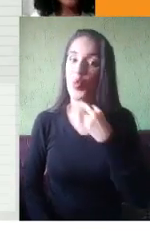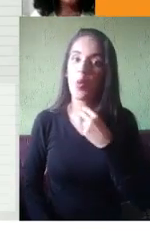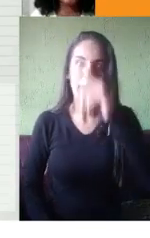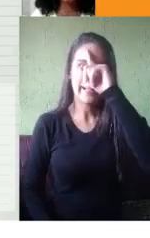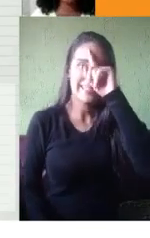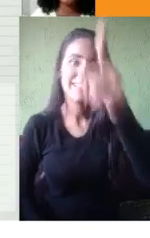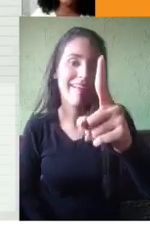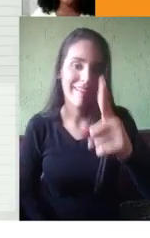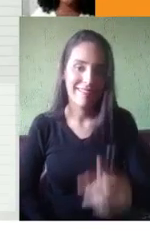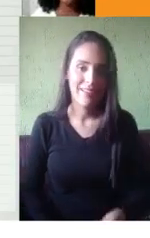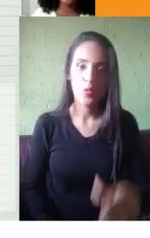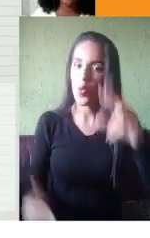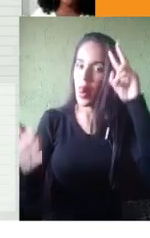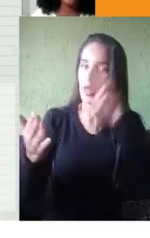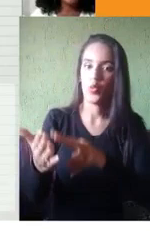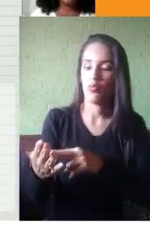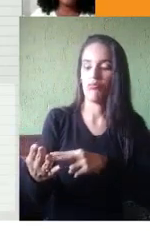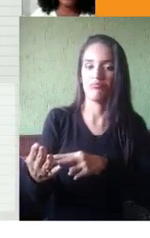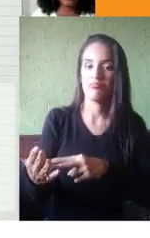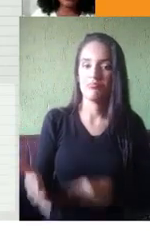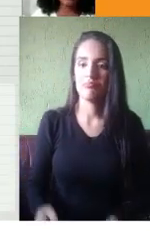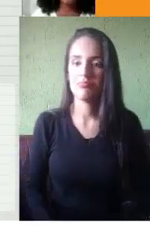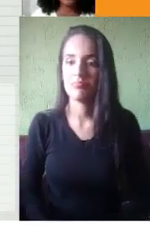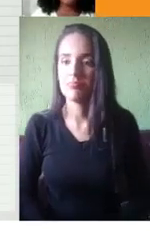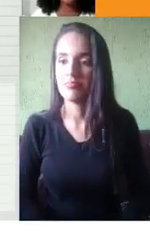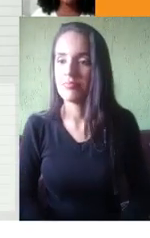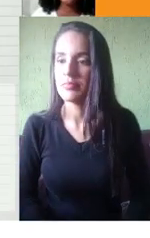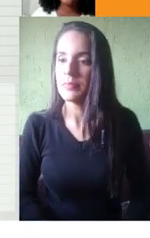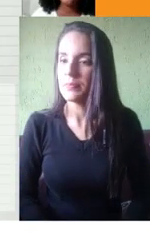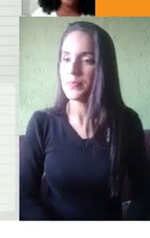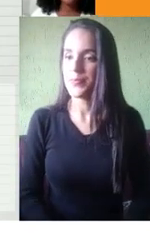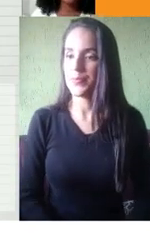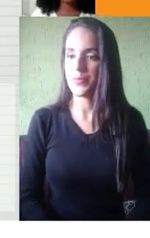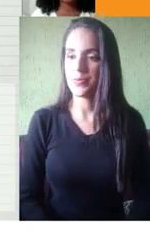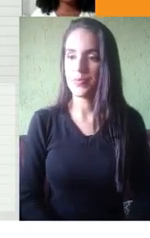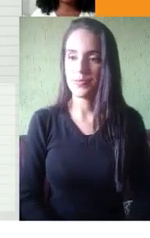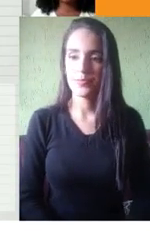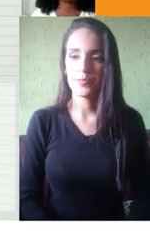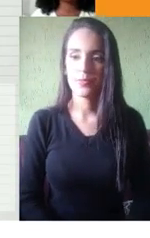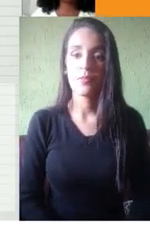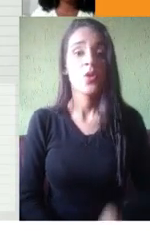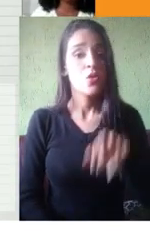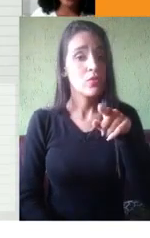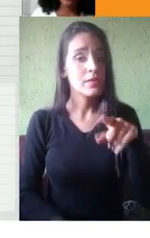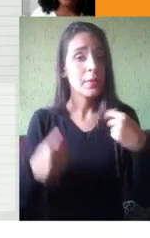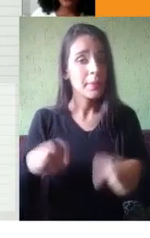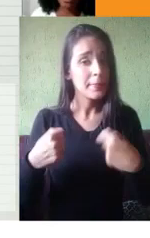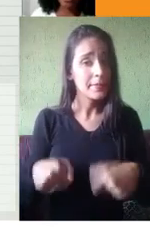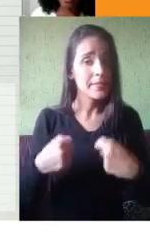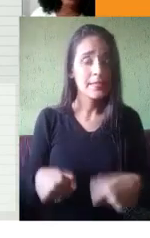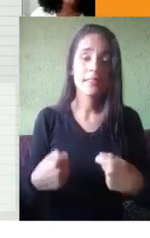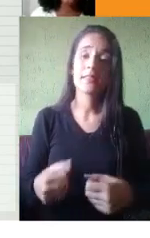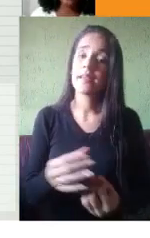aplicáveis. E essa solução que a gente vai propor, ela pode ser de 2 níveis. Podem ser soluções que vão amenizar